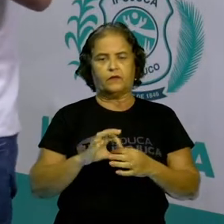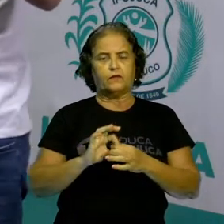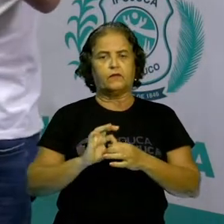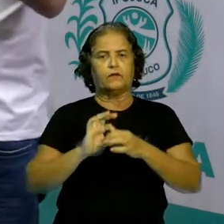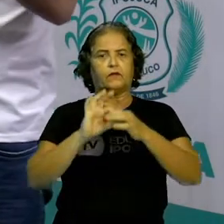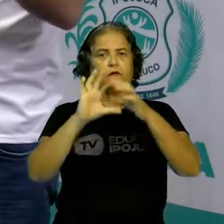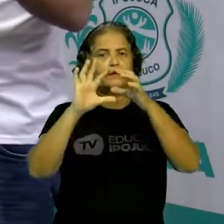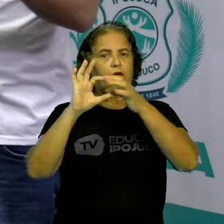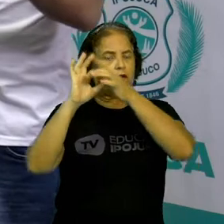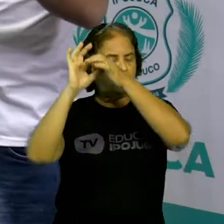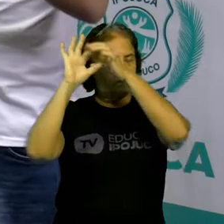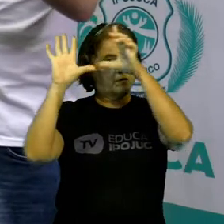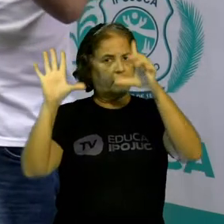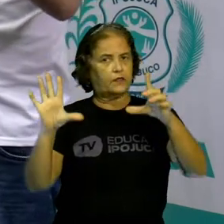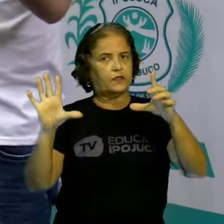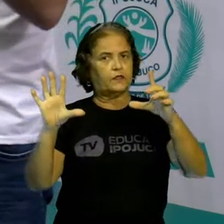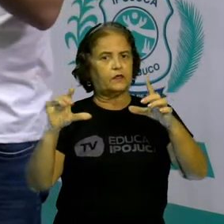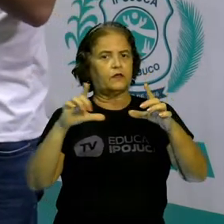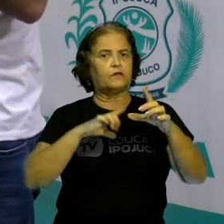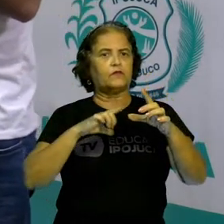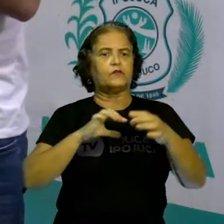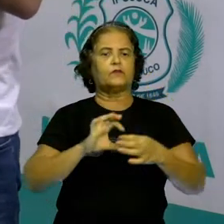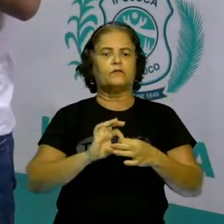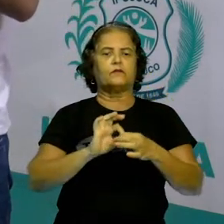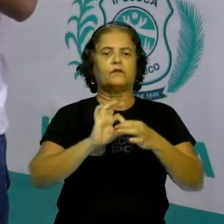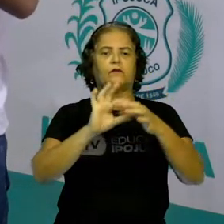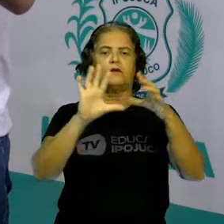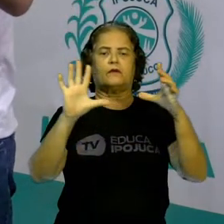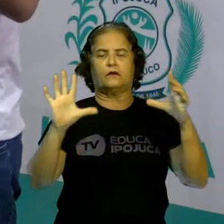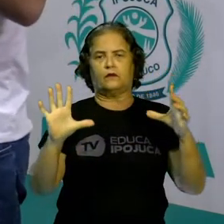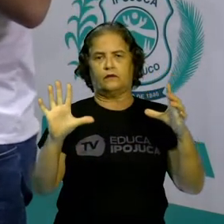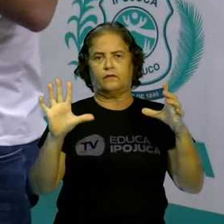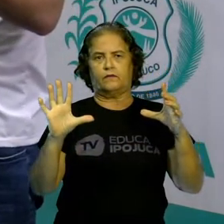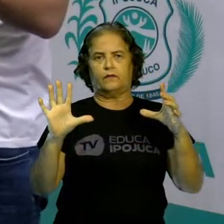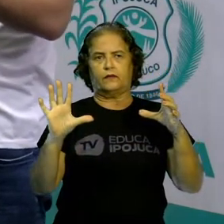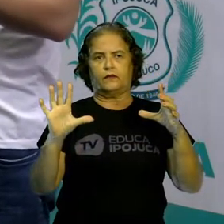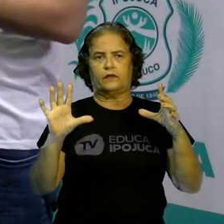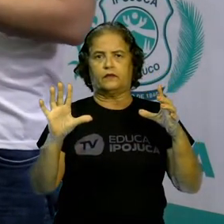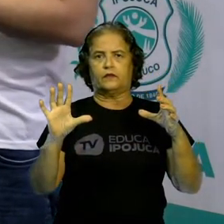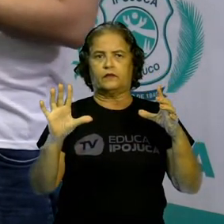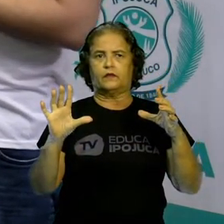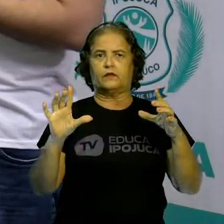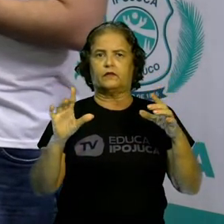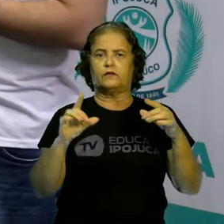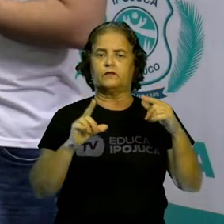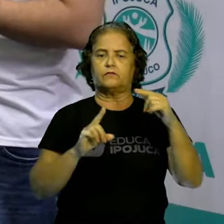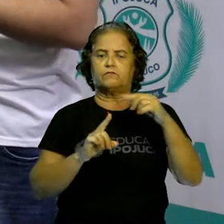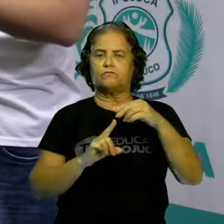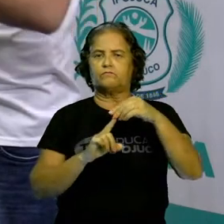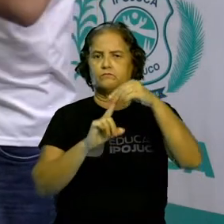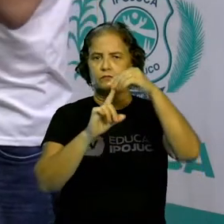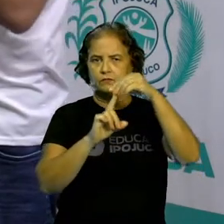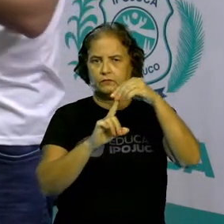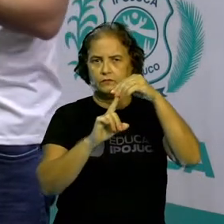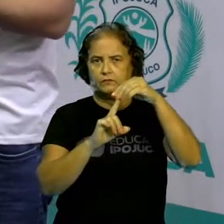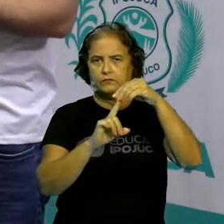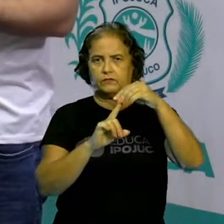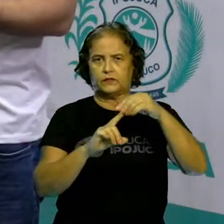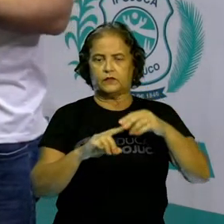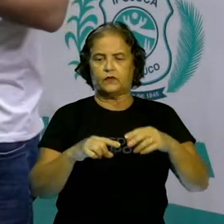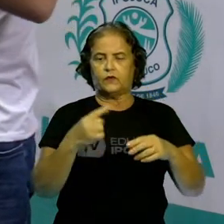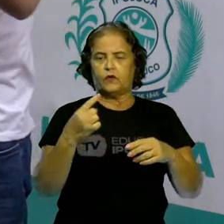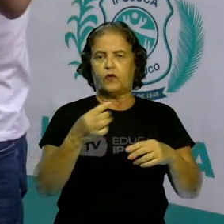ele tinha essa questão da liberdade, tá, como um dos seus pontos principais. Um dos grandes